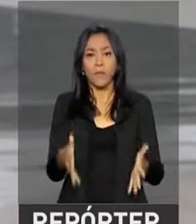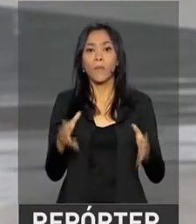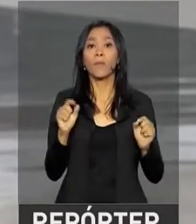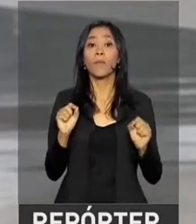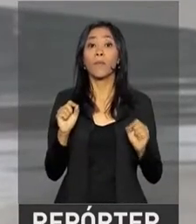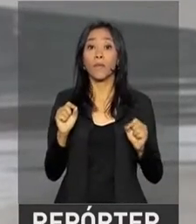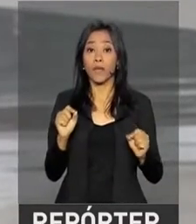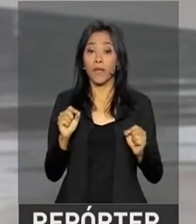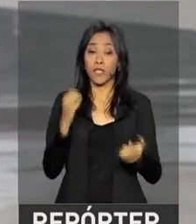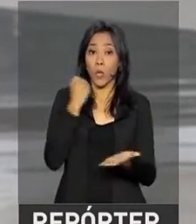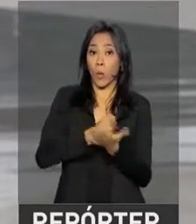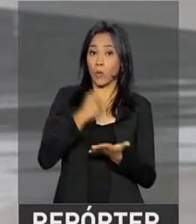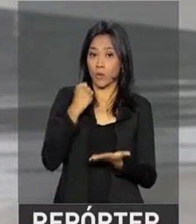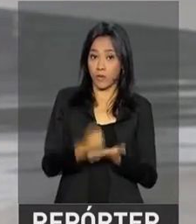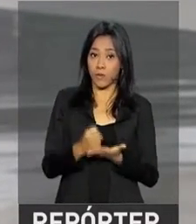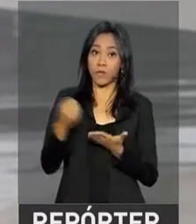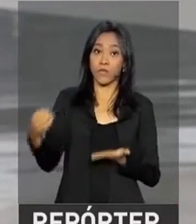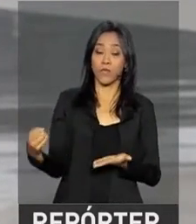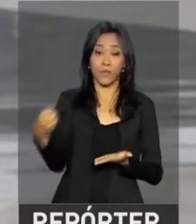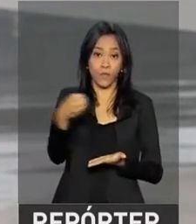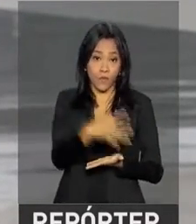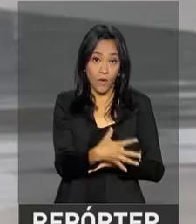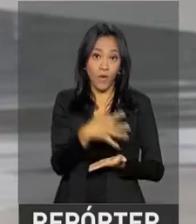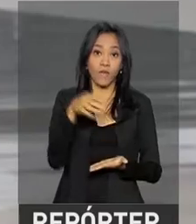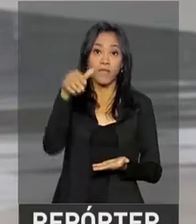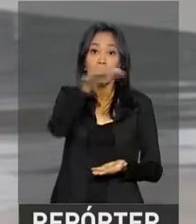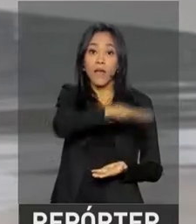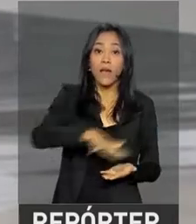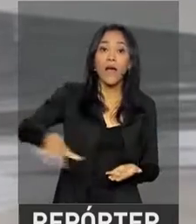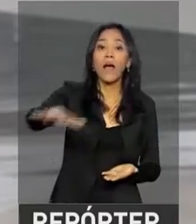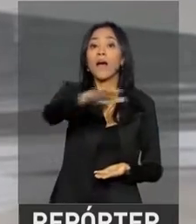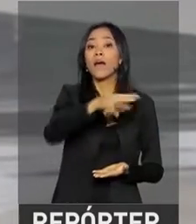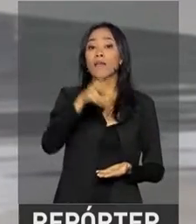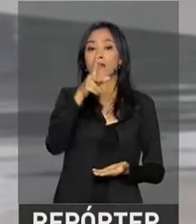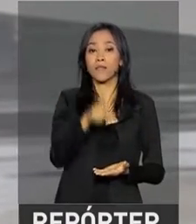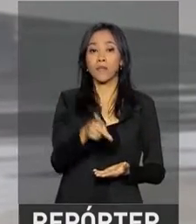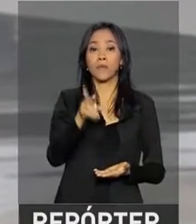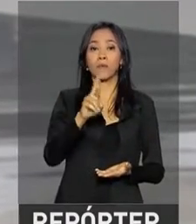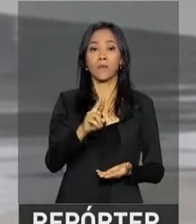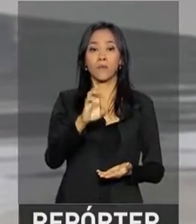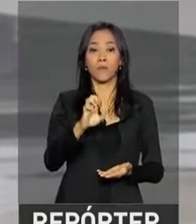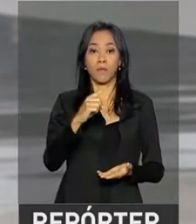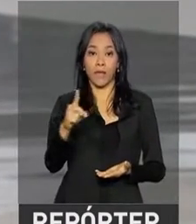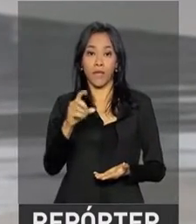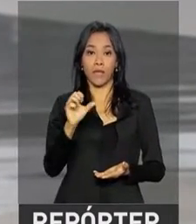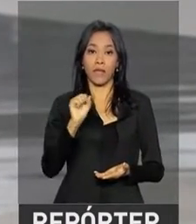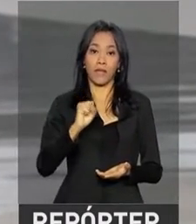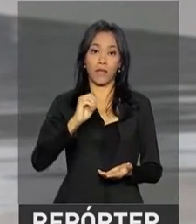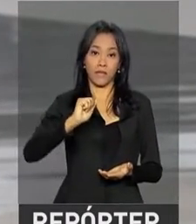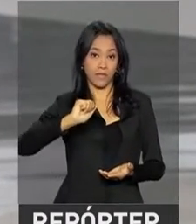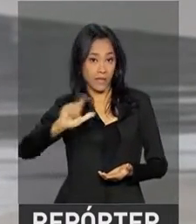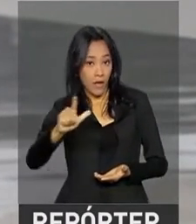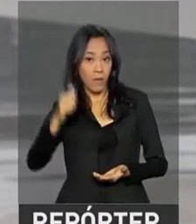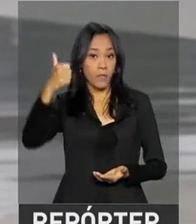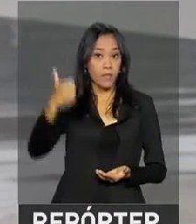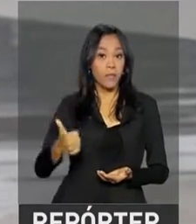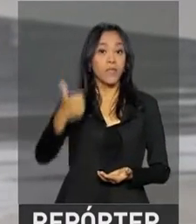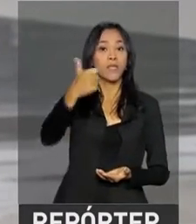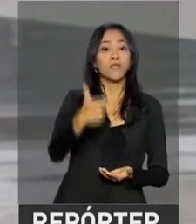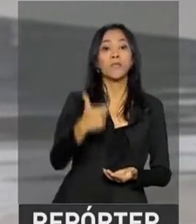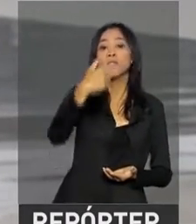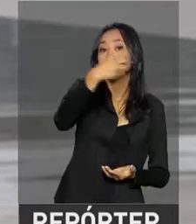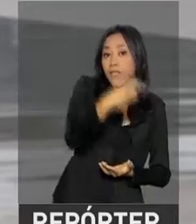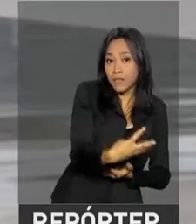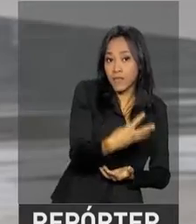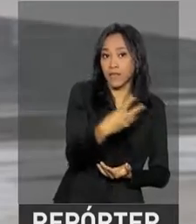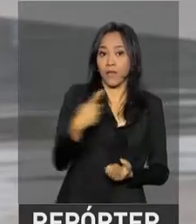de contratação de novas áreas de exploração do pré-sal da segunda e terceira rodada. Essas licitações elas foram